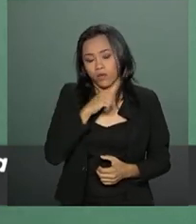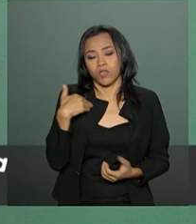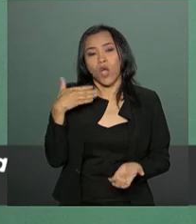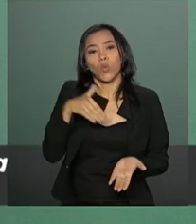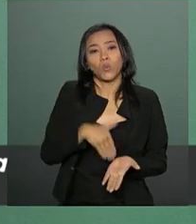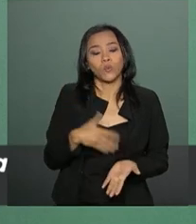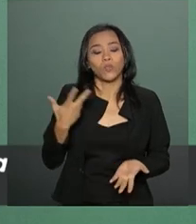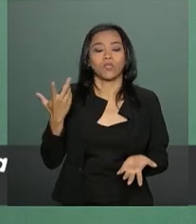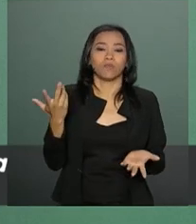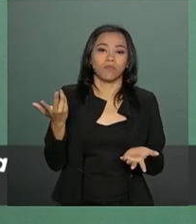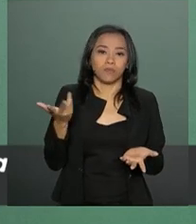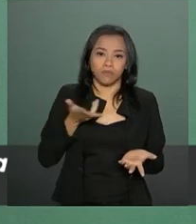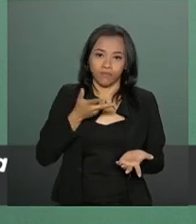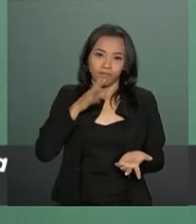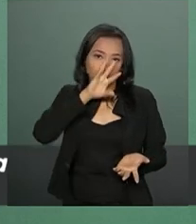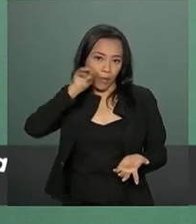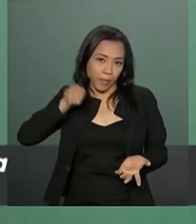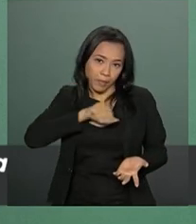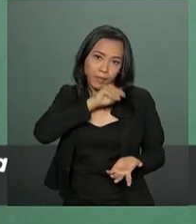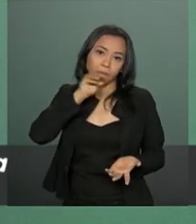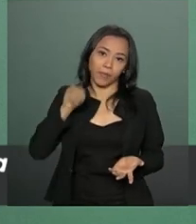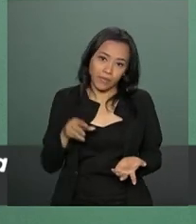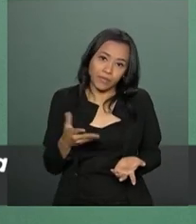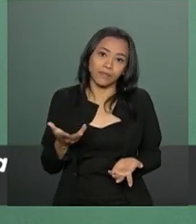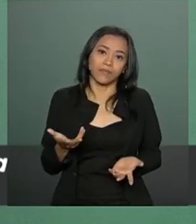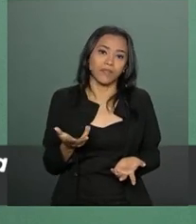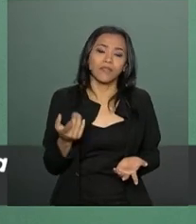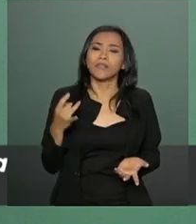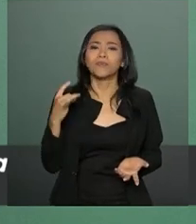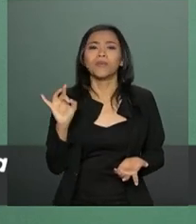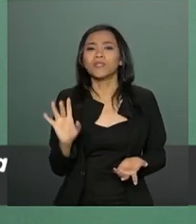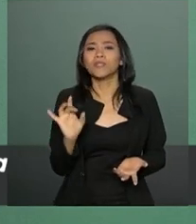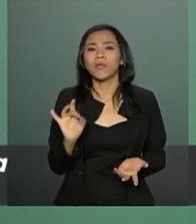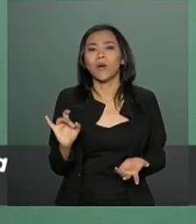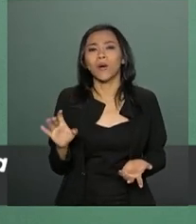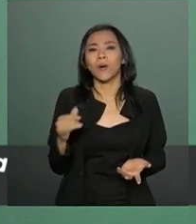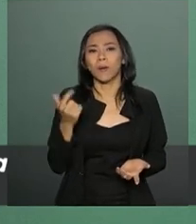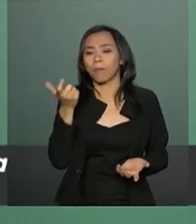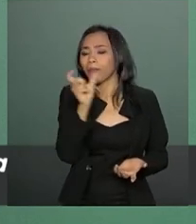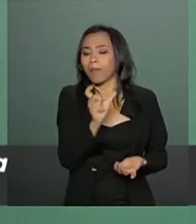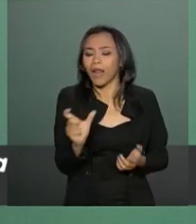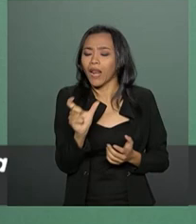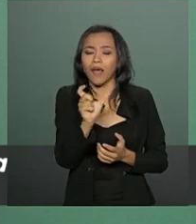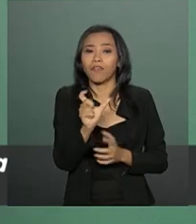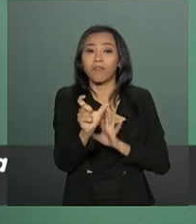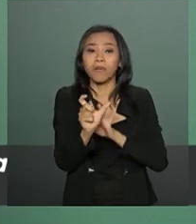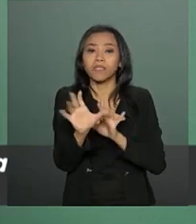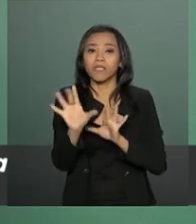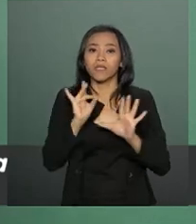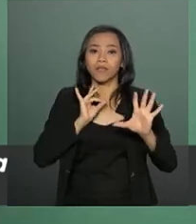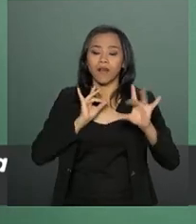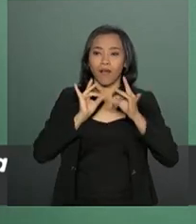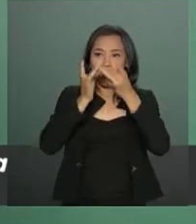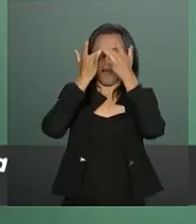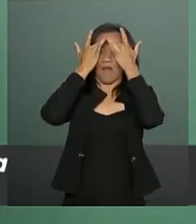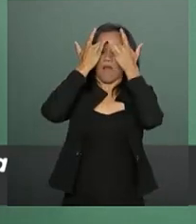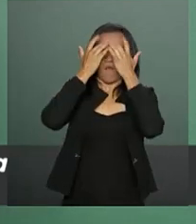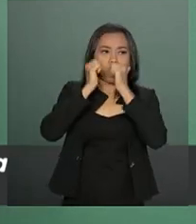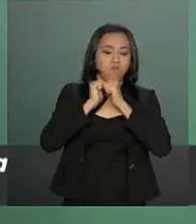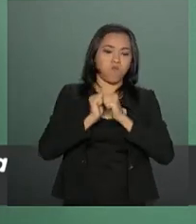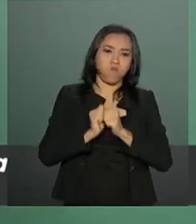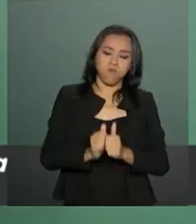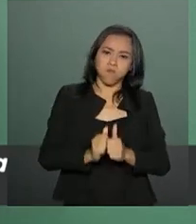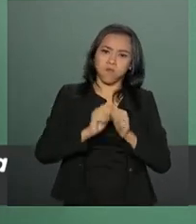últimas mensagens não é e não sou mesmo não são palavras apenas são palavras que se corporificam que se formaram como